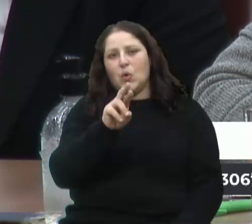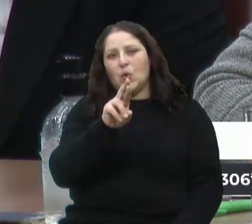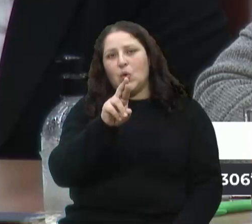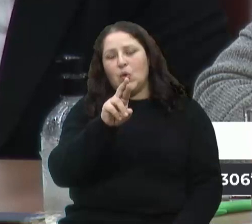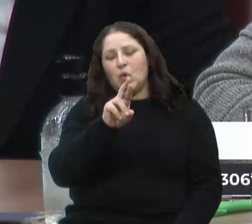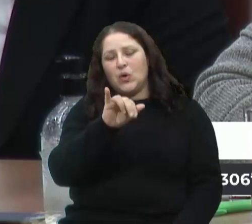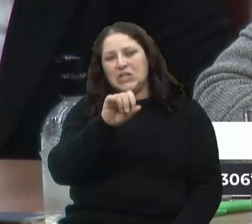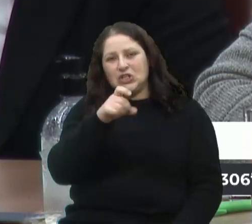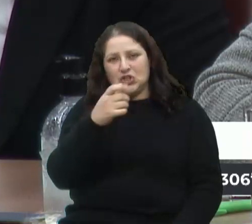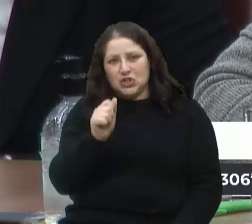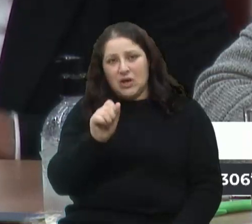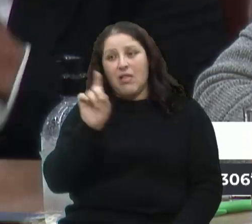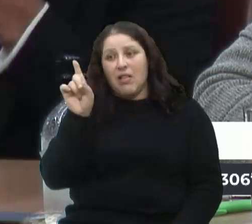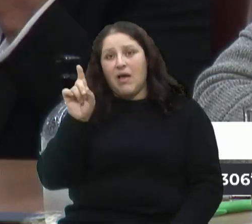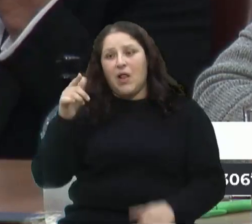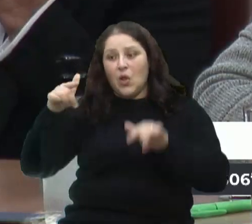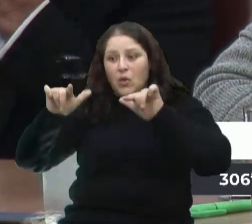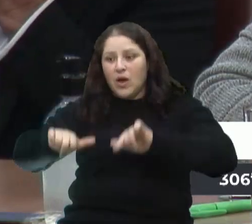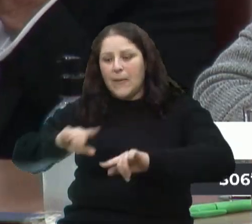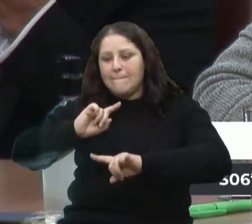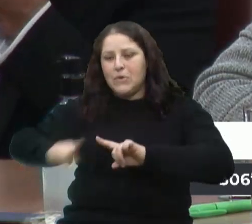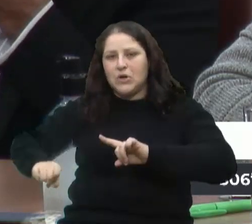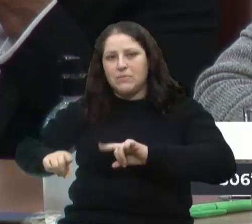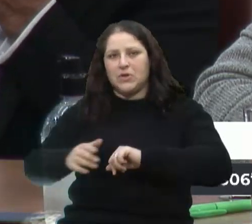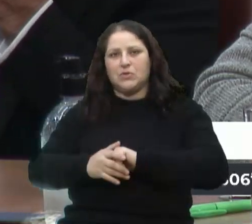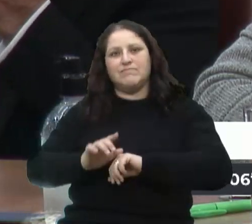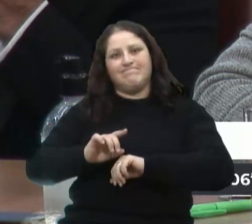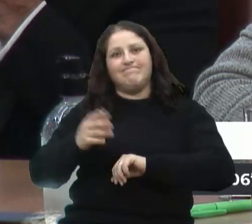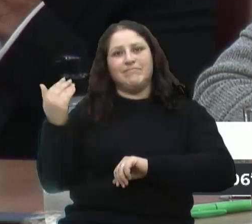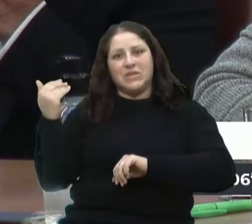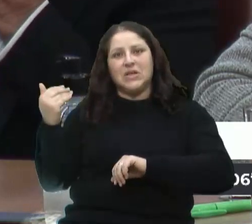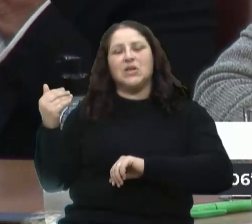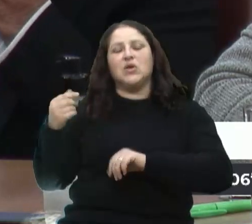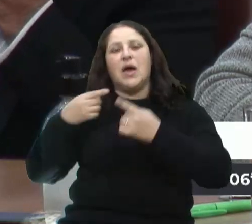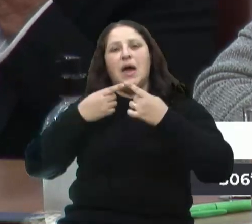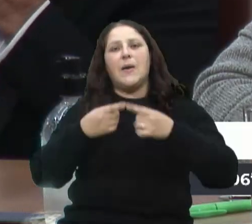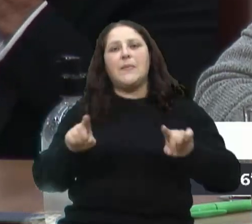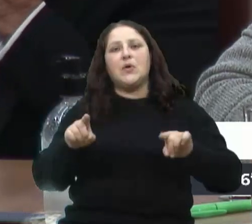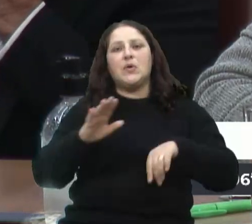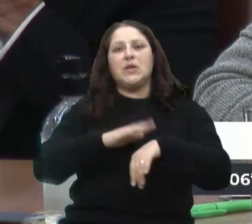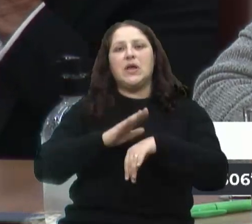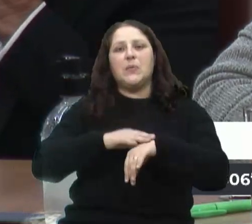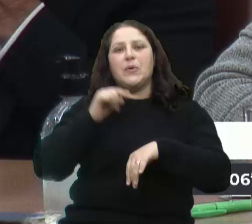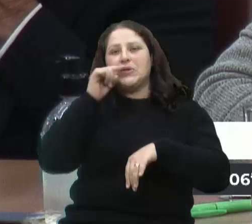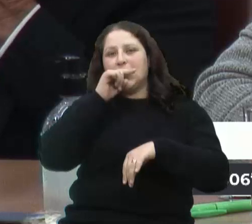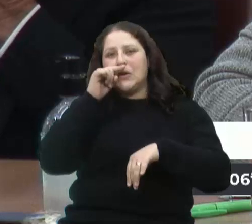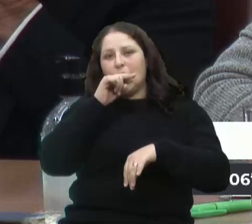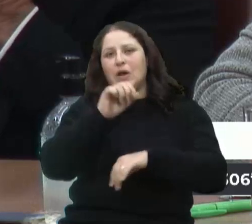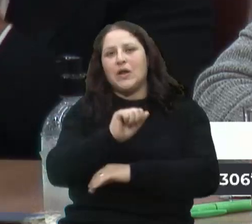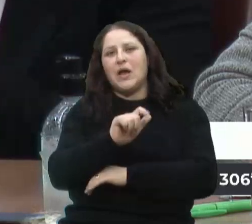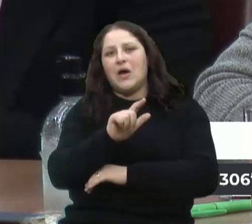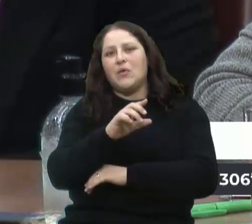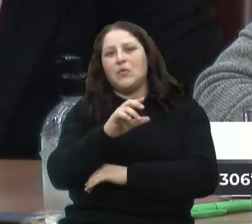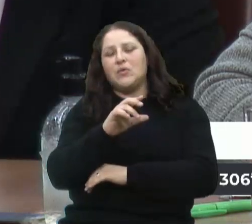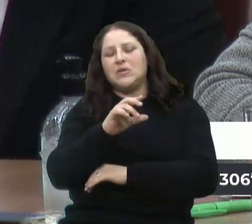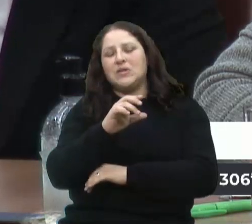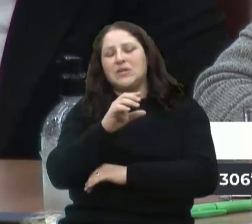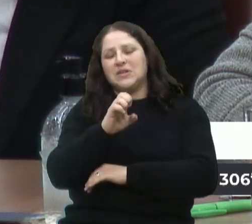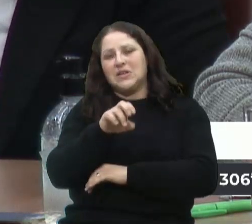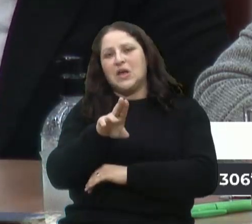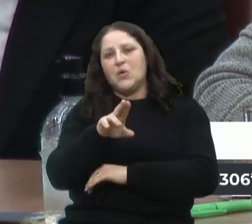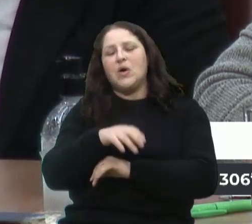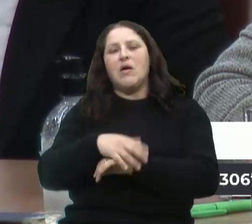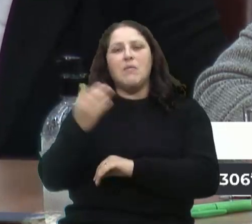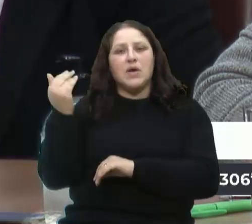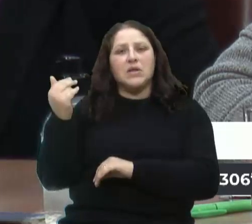seus rituais naquele espaço, um espaço que foi aberto, né, na época do governo Sartori, ao seu, para que as